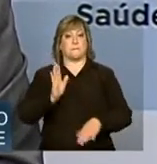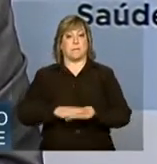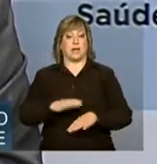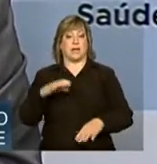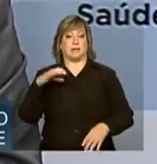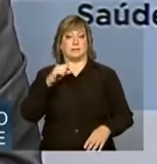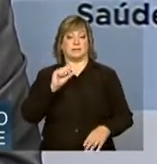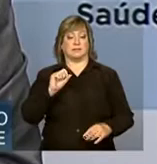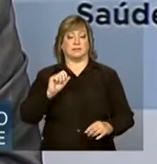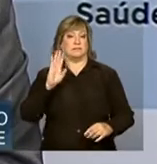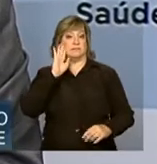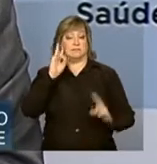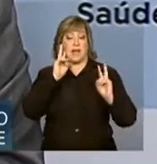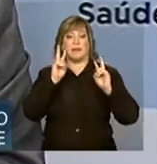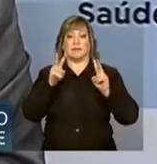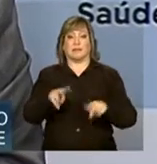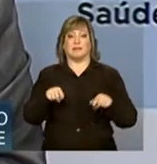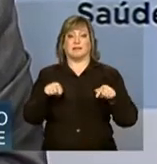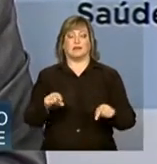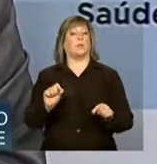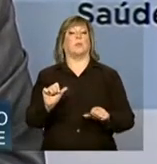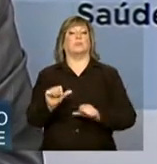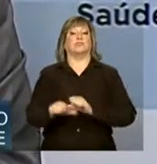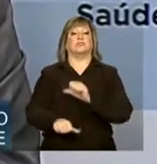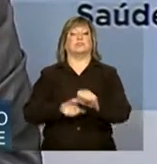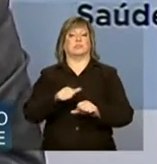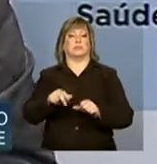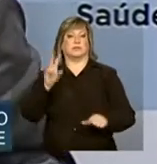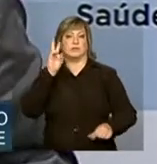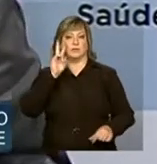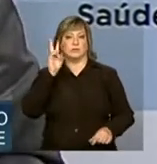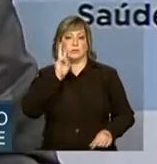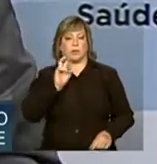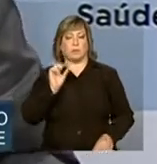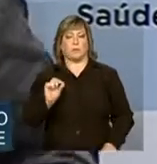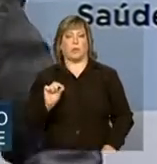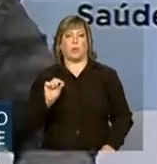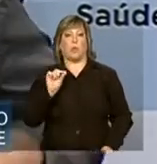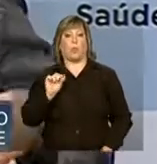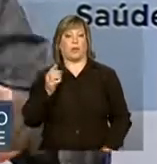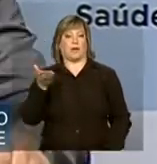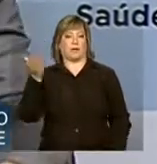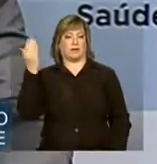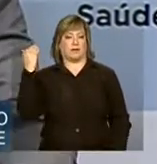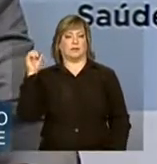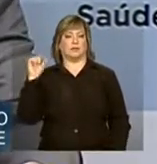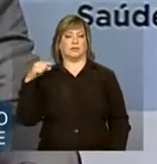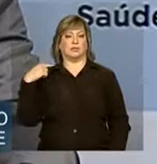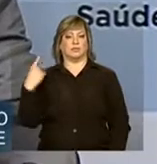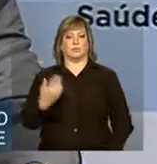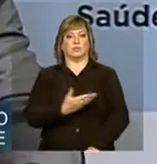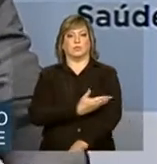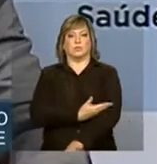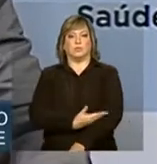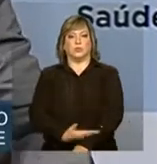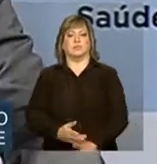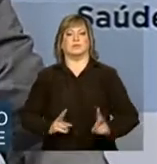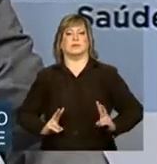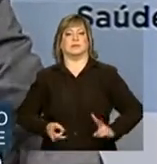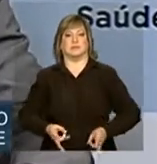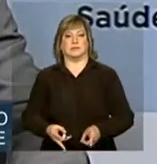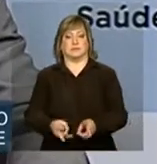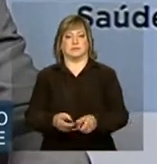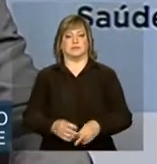atenção é uma mudança em relação ao que era tradicionalmente nos halls